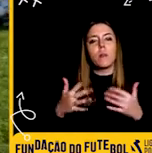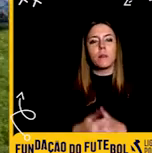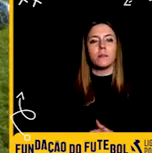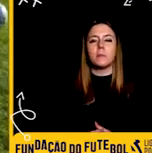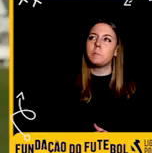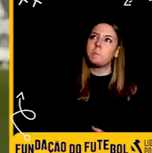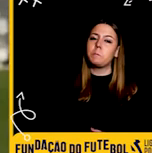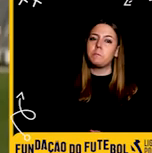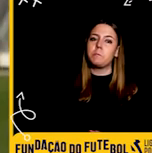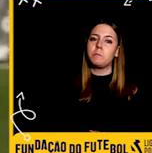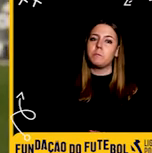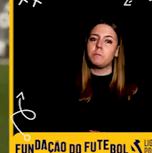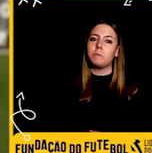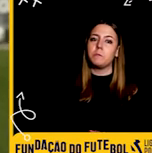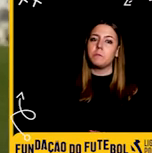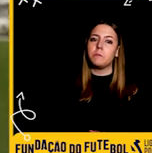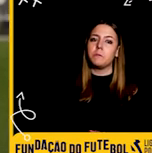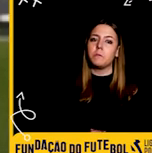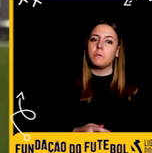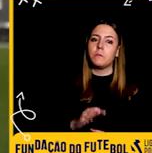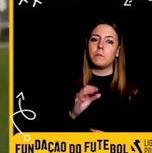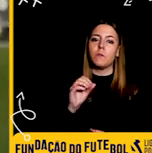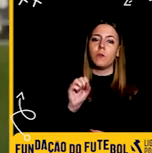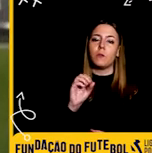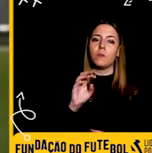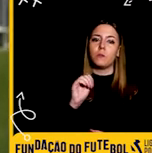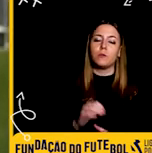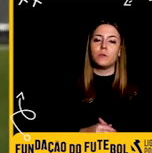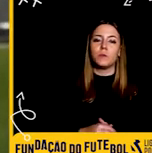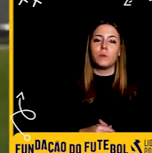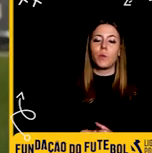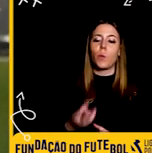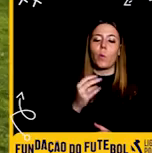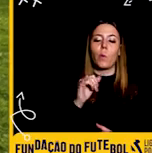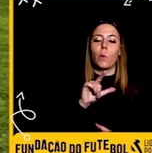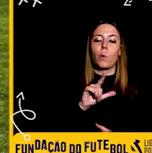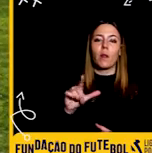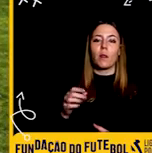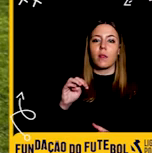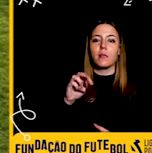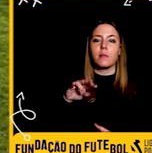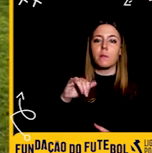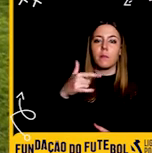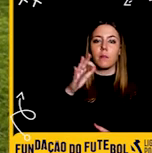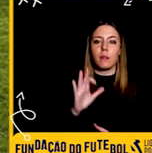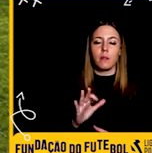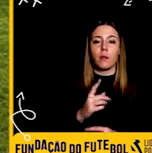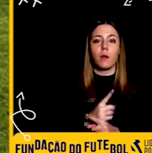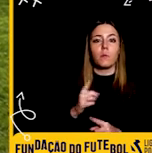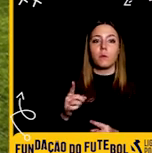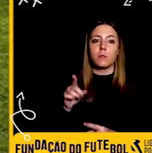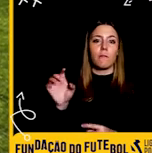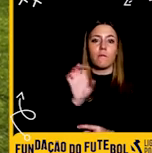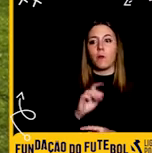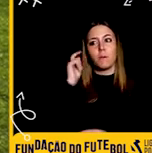Pedro? Pá, diria Focos. Focos. Com Will Smith. Will Smith. É espetacular. Porque, pá,